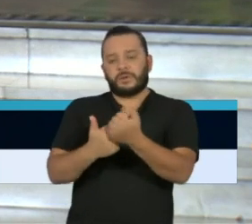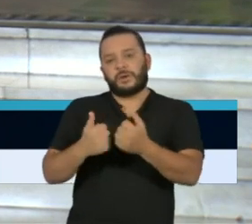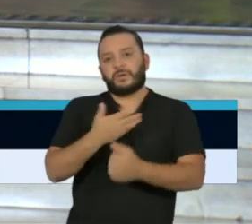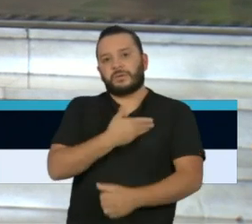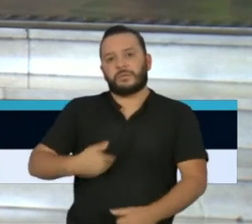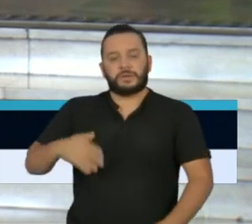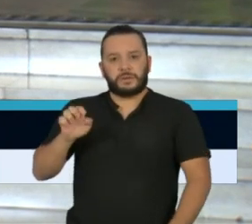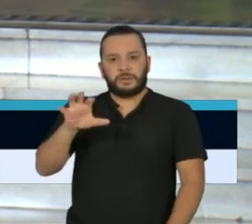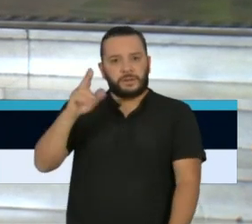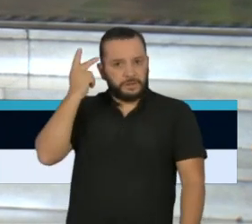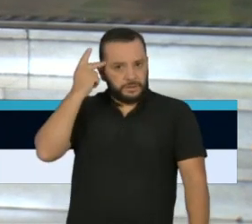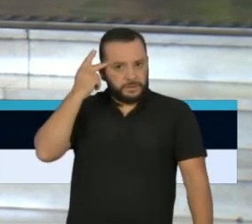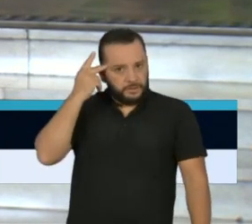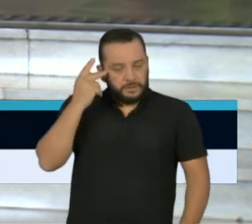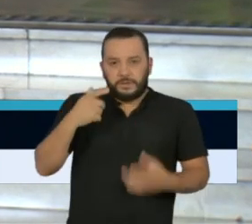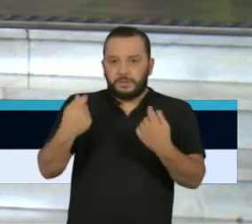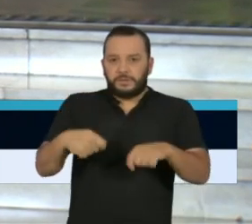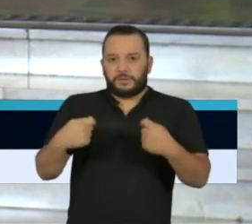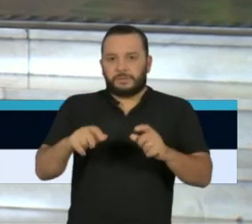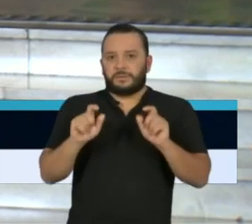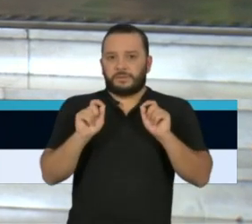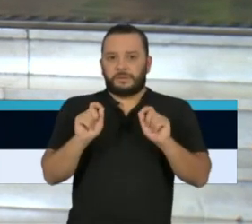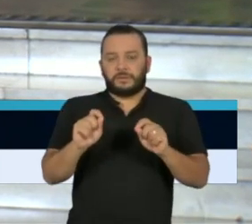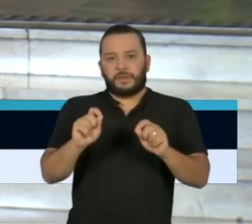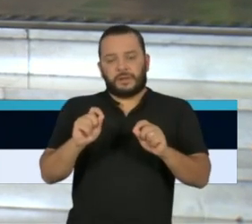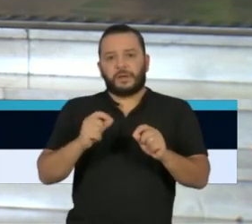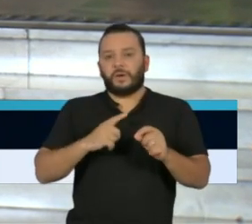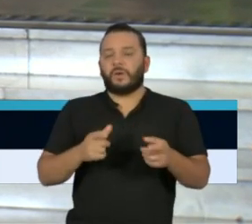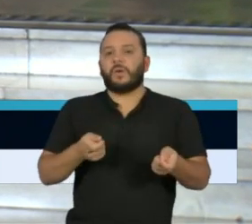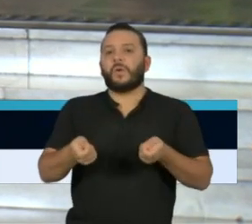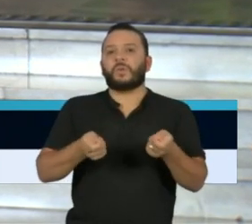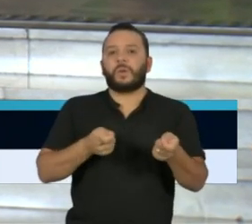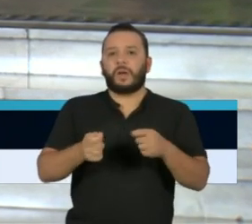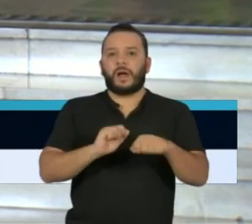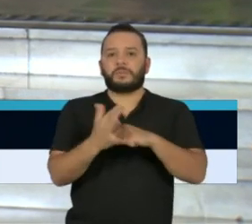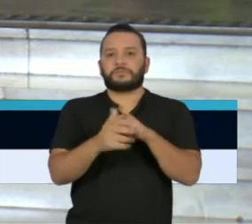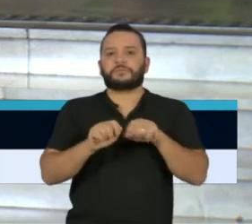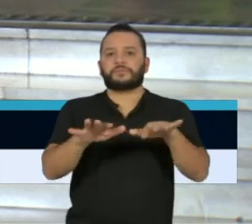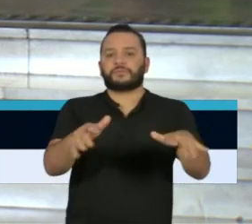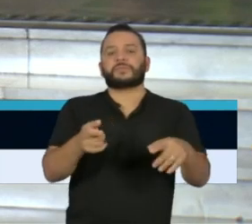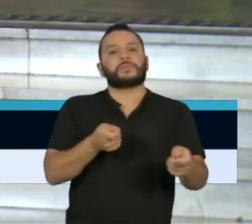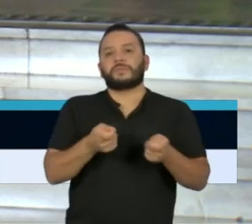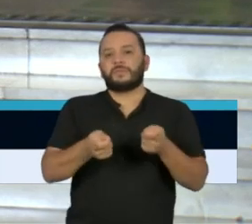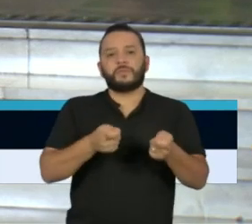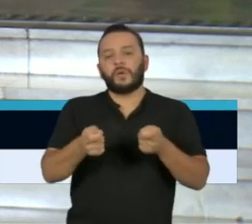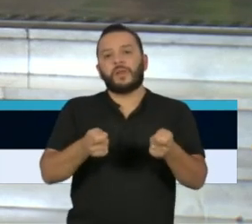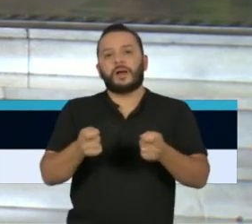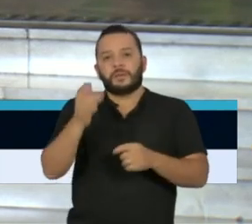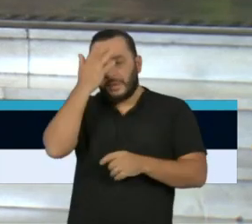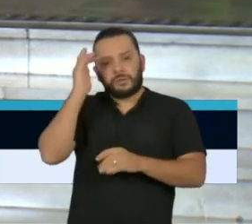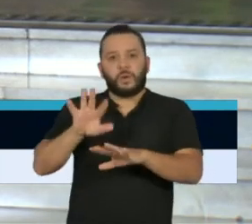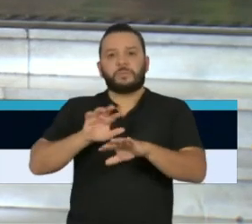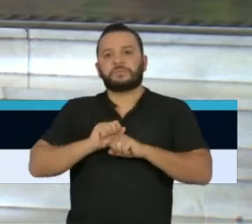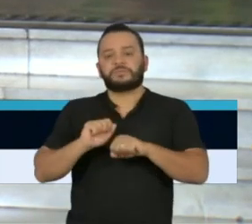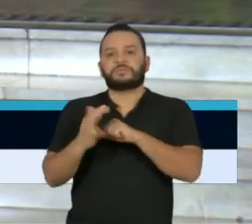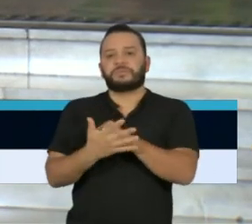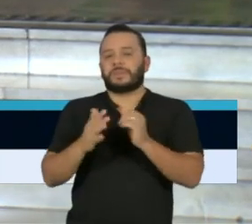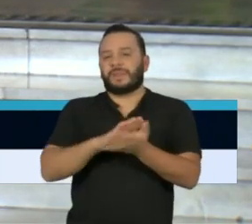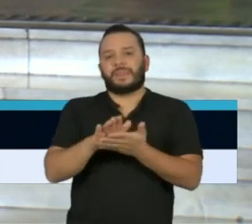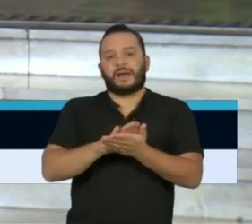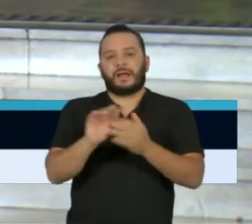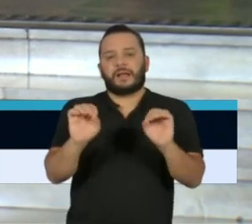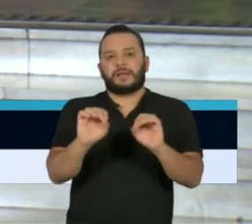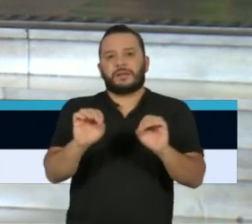Paulo para limitar os efeitos da pandemia, termos menos pessoas infectadas e menos